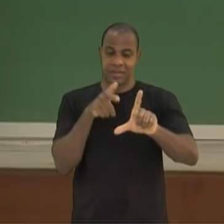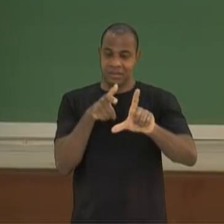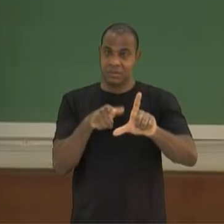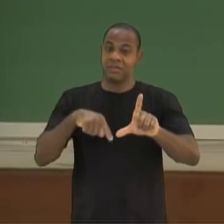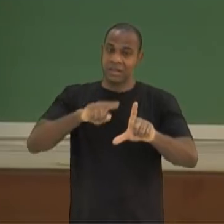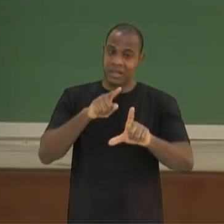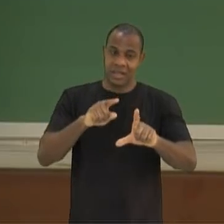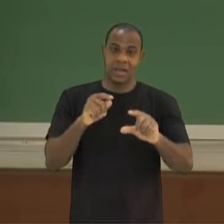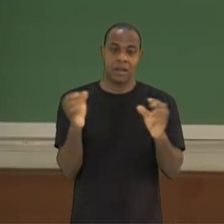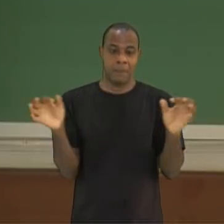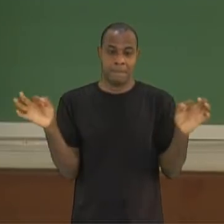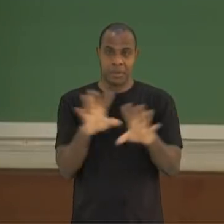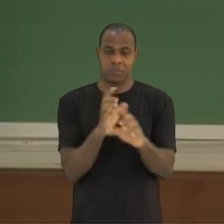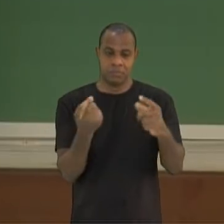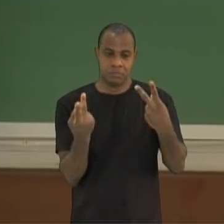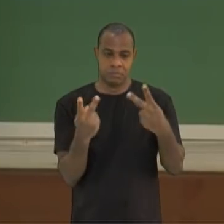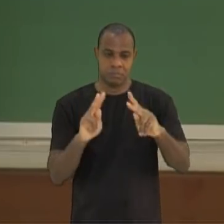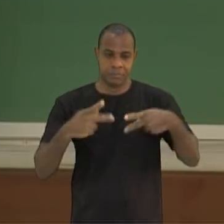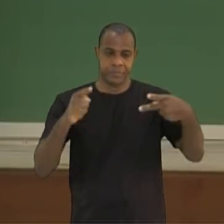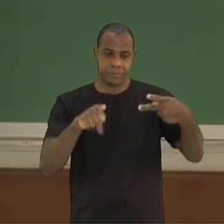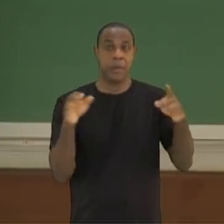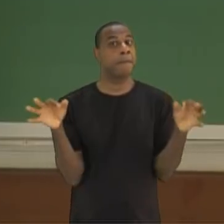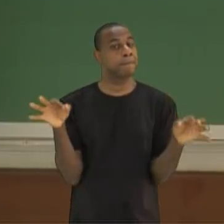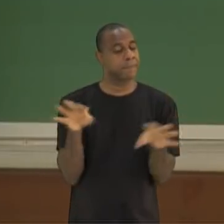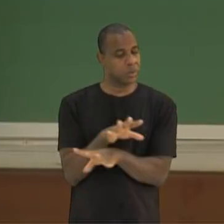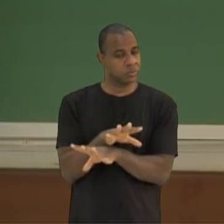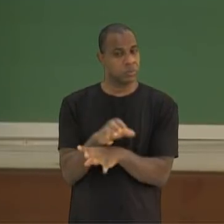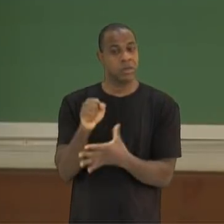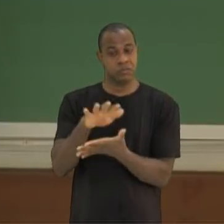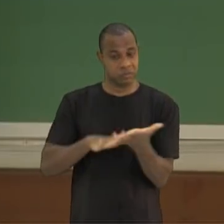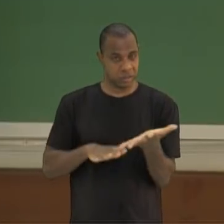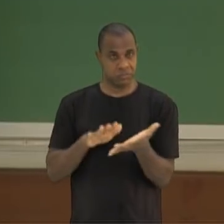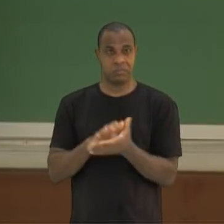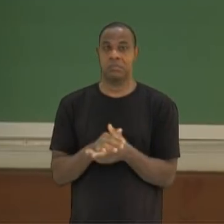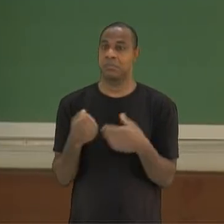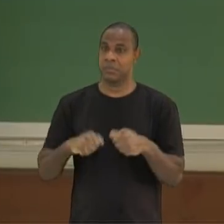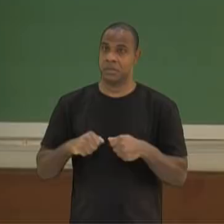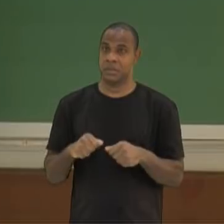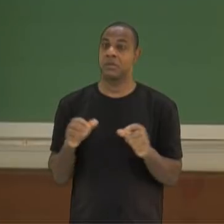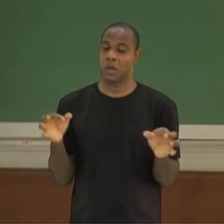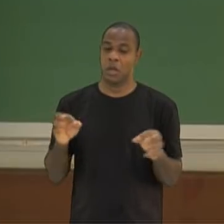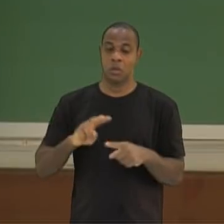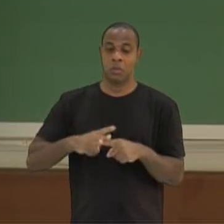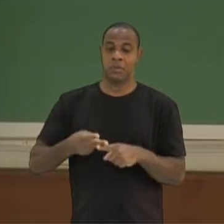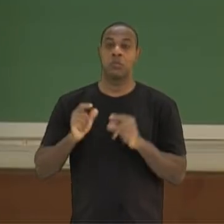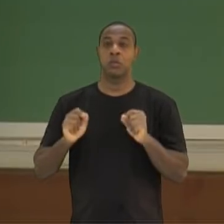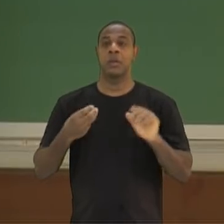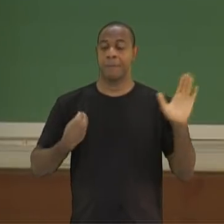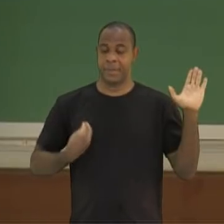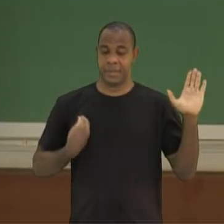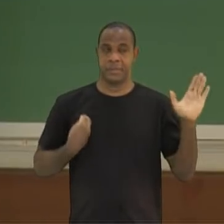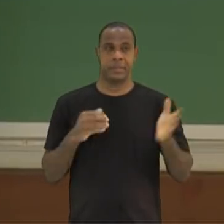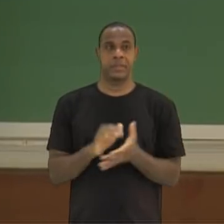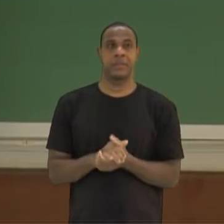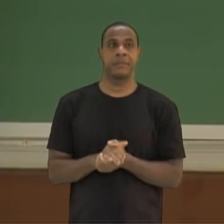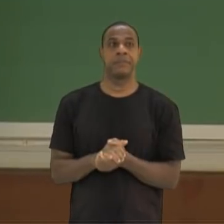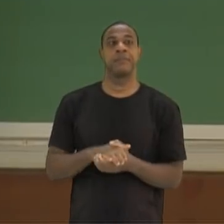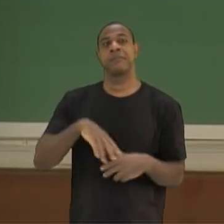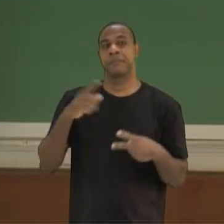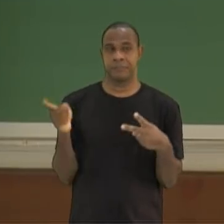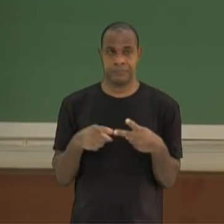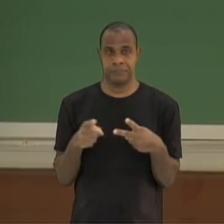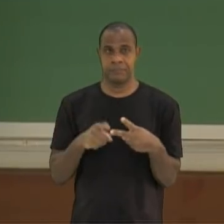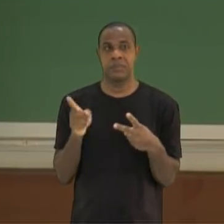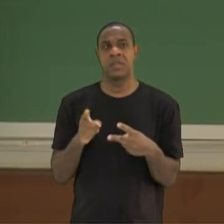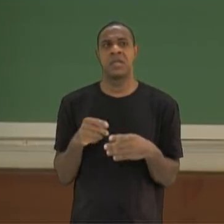esqueça. Isso você está registrando a tua presença, não pode mais esquecer disso. E agora, se estiver só pela televisão, o que você vai fazer? Liga